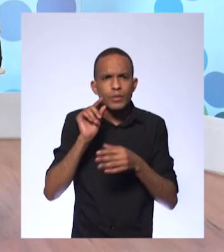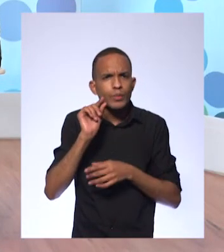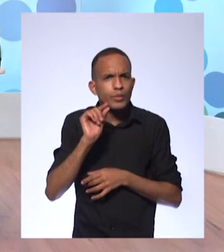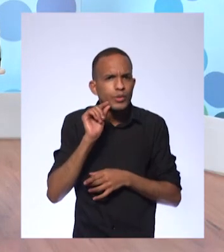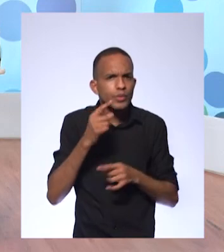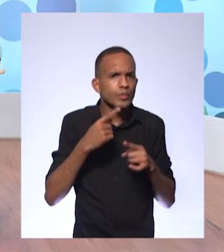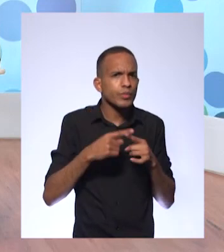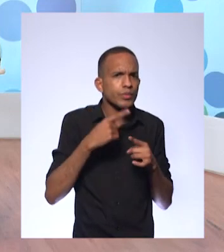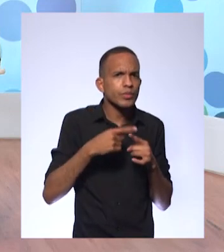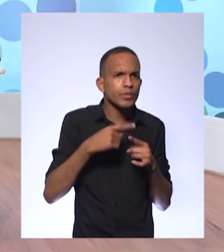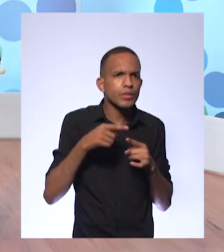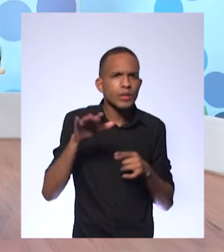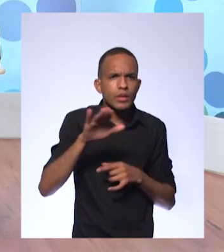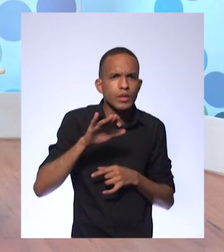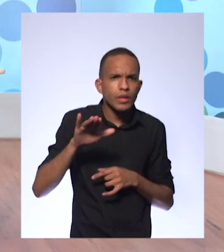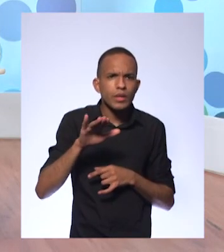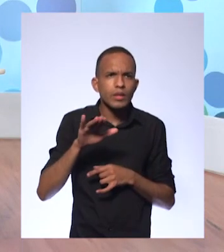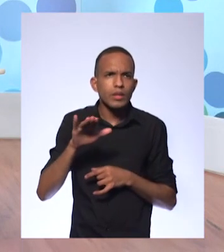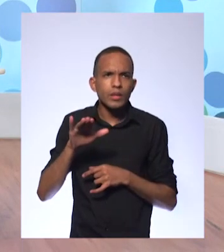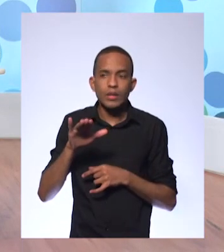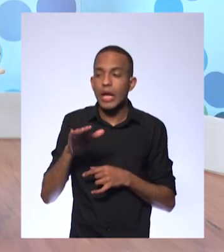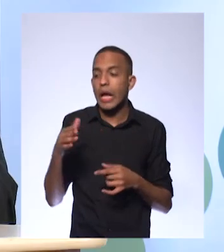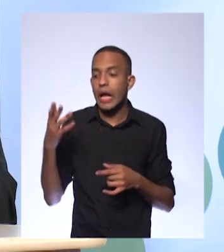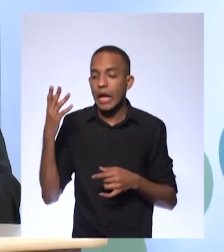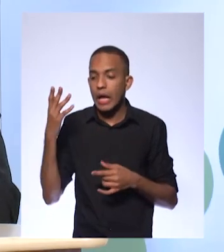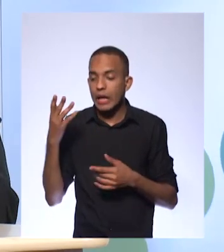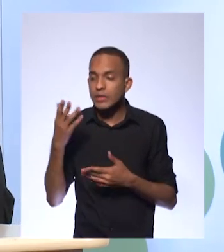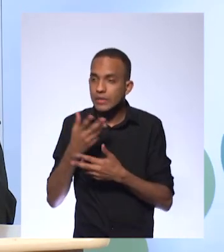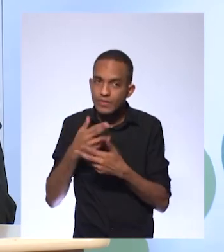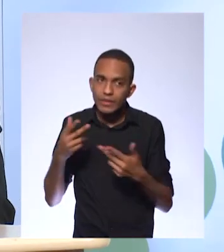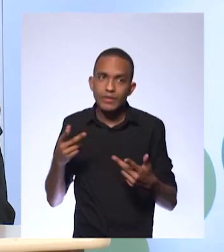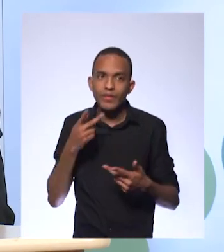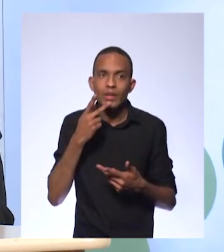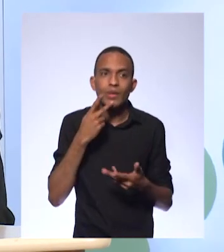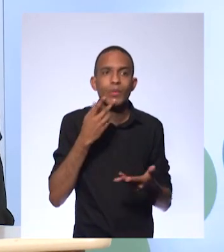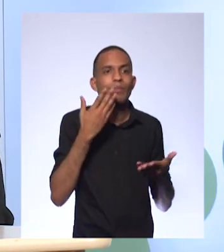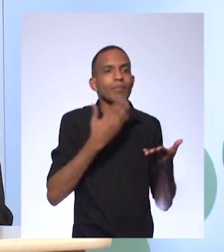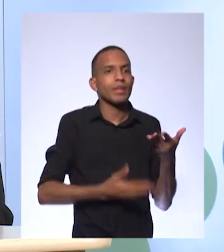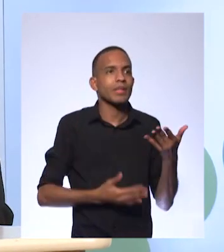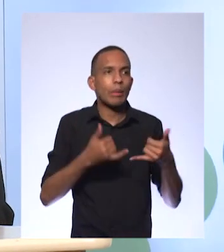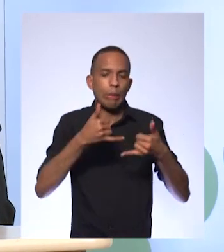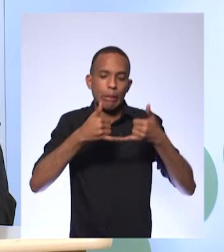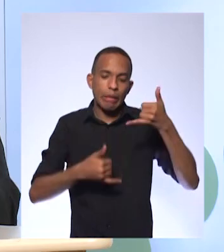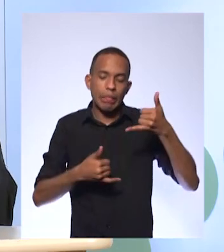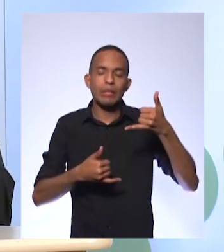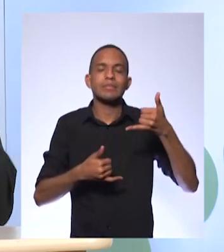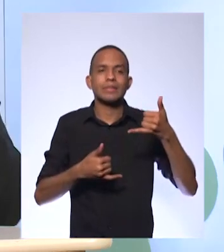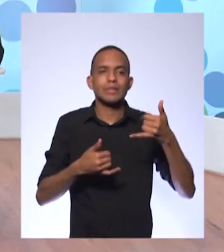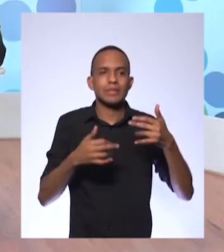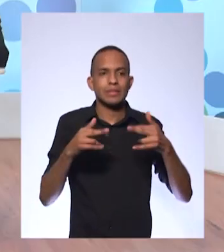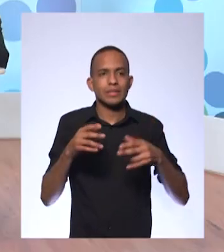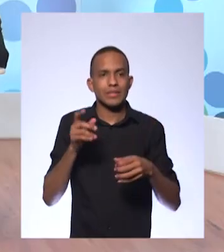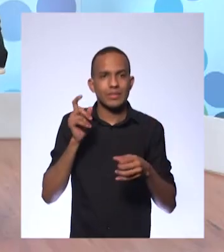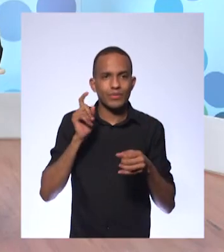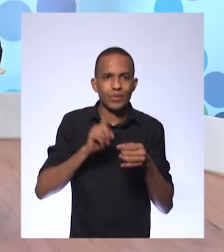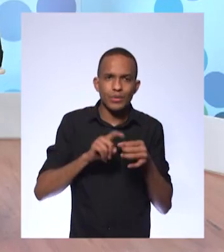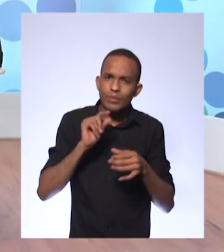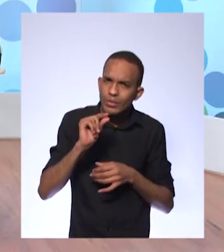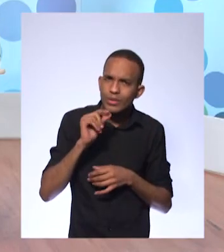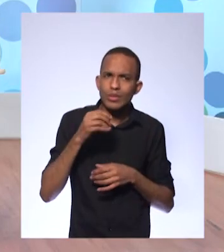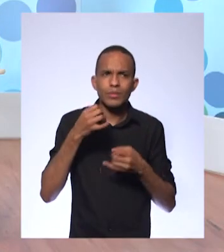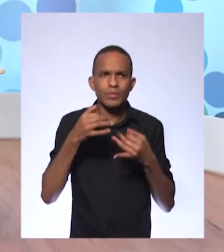explicação, porque a garotada está dizendo que caiu aqui a rede. Caiu? Isso, então volta um pouquinho para